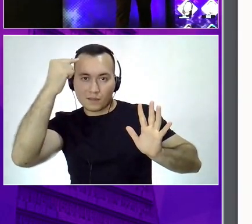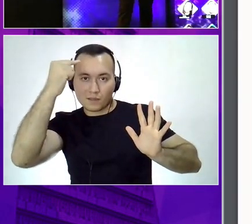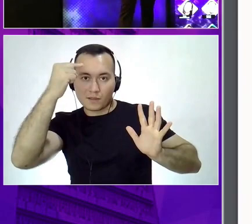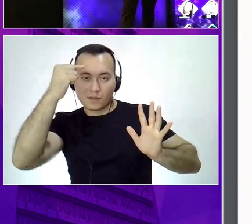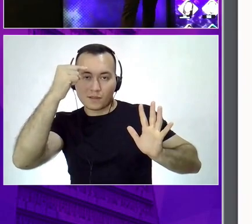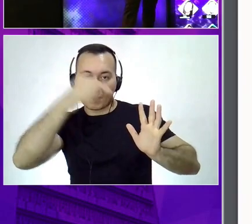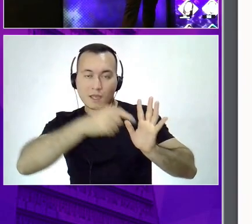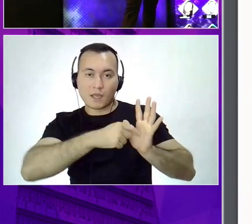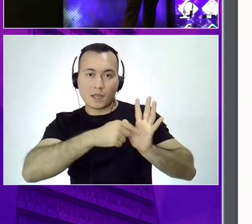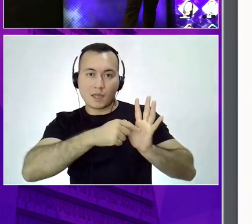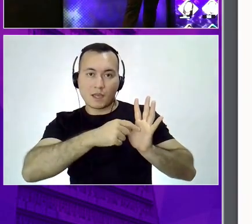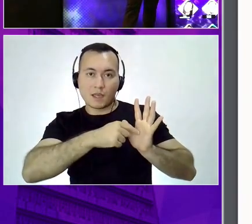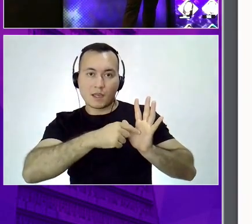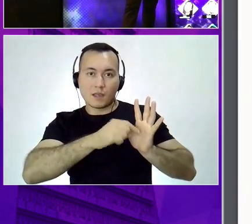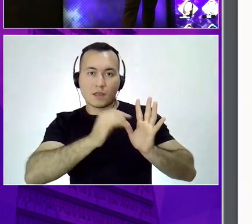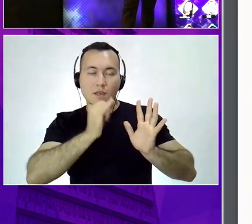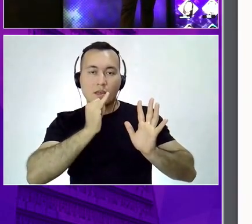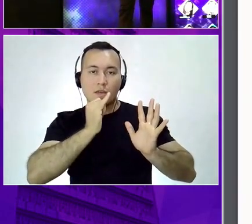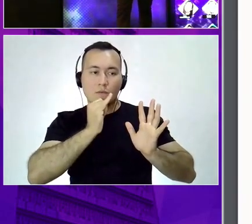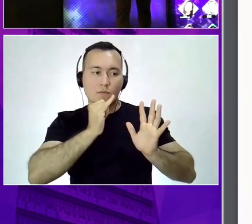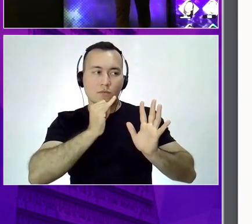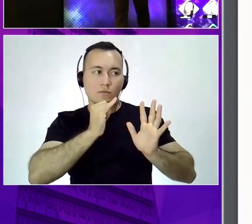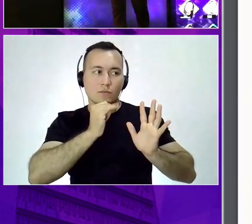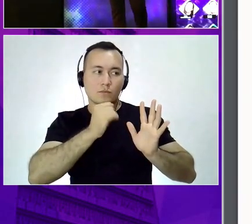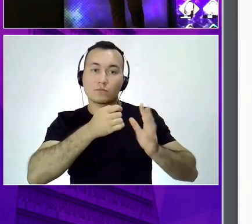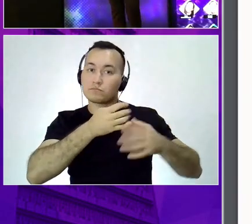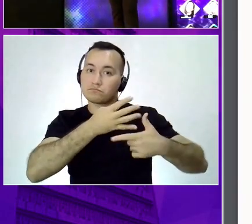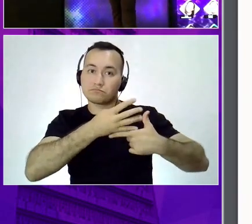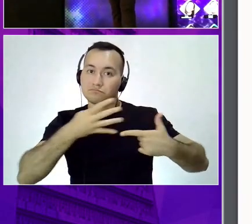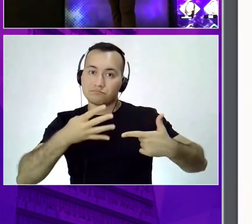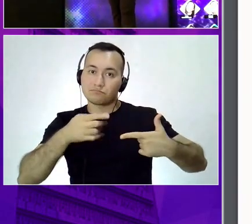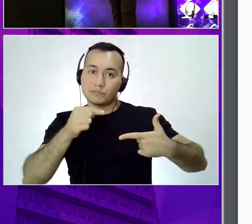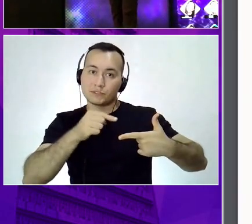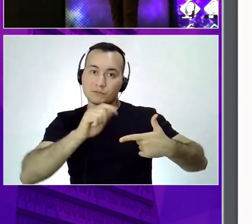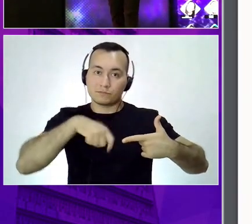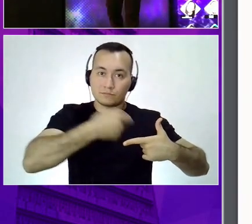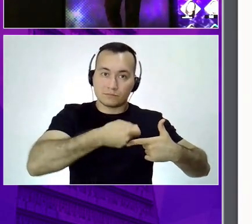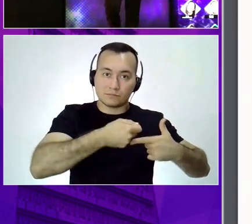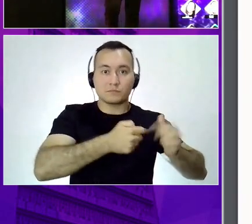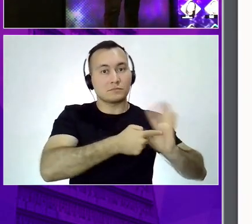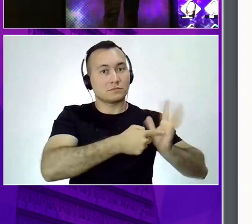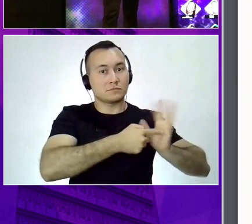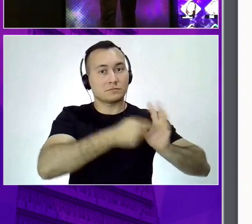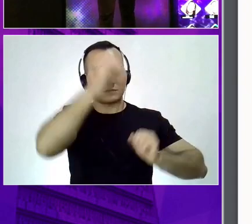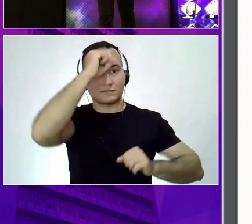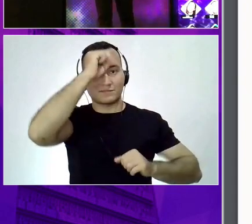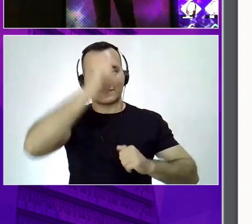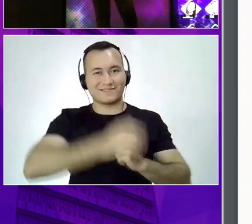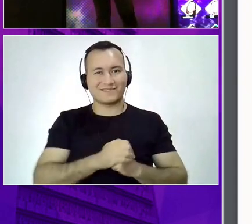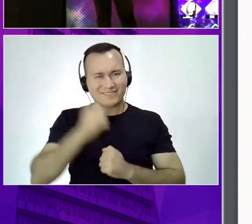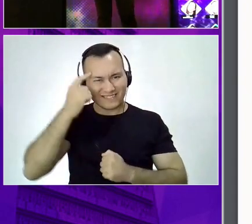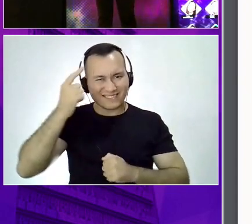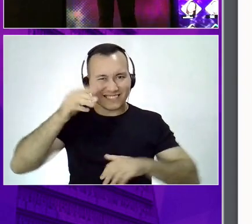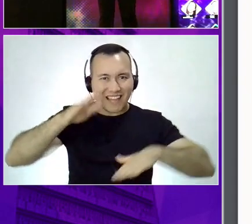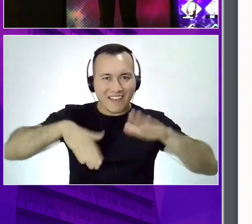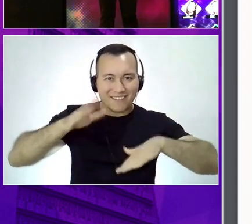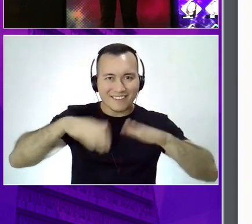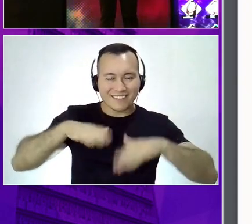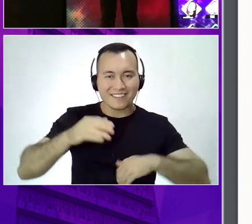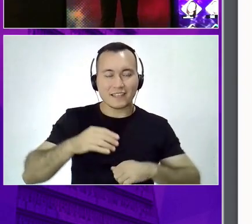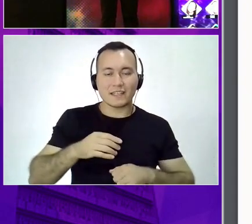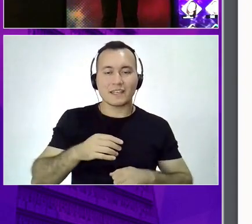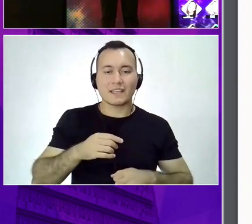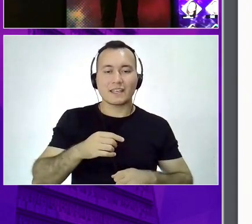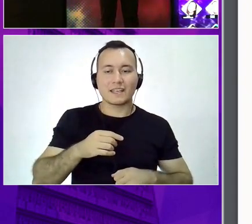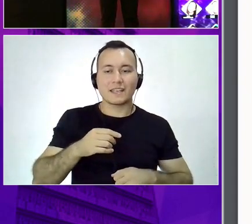De acordo com o meu perfil, eu sempre brinco lá em casa, meu marido usar o meu perfil é uma tragédia, porque ele só gosta de filmes de terror. Ele